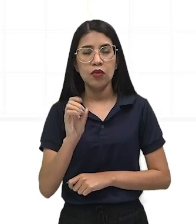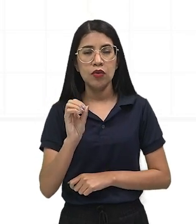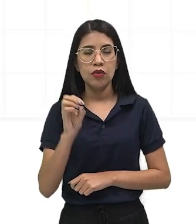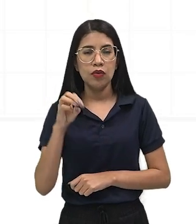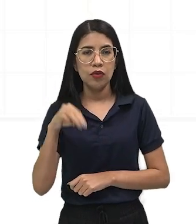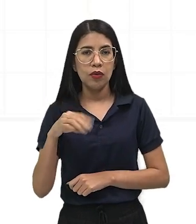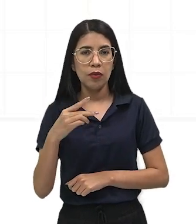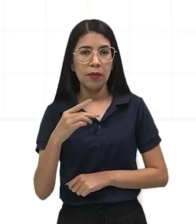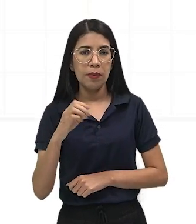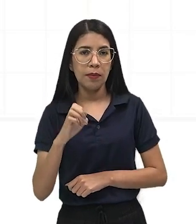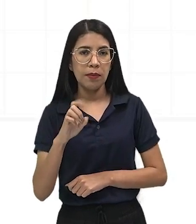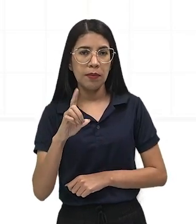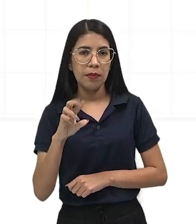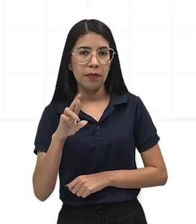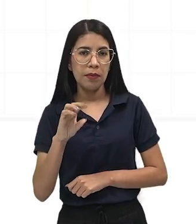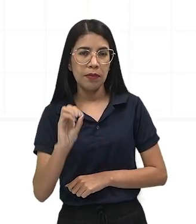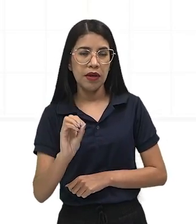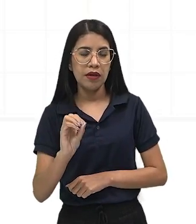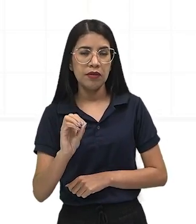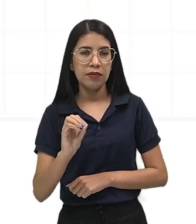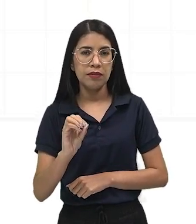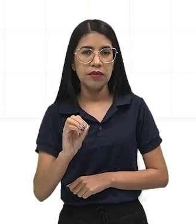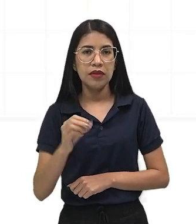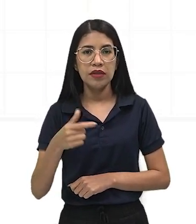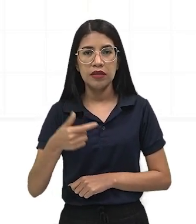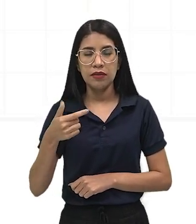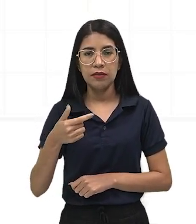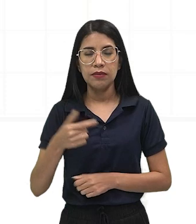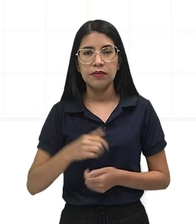Dom Pedro